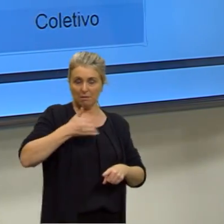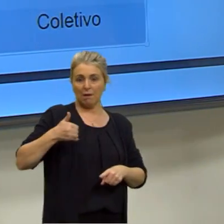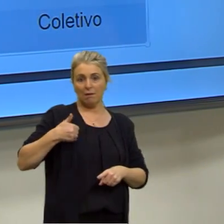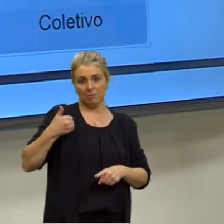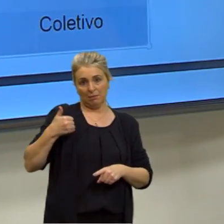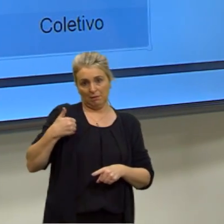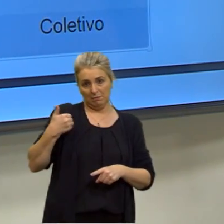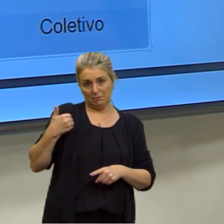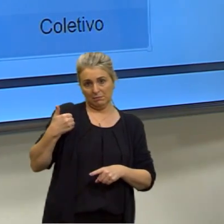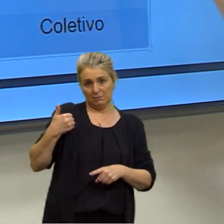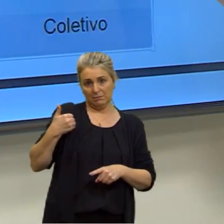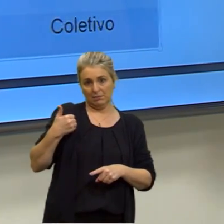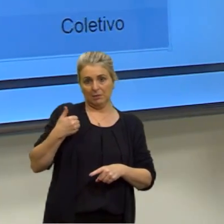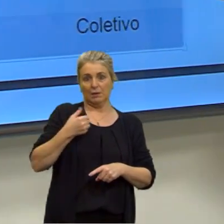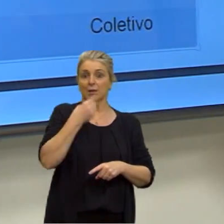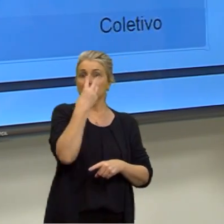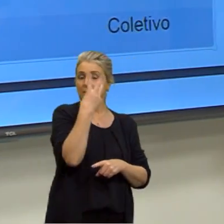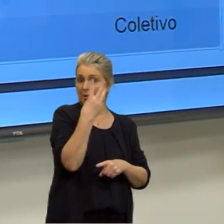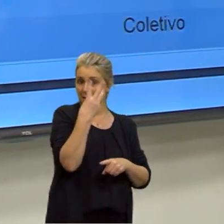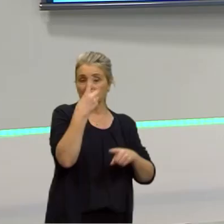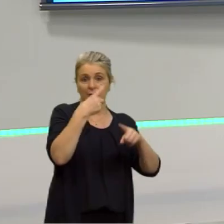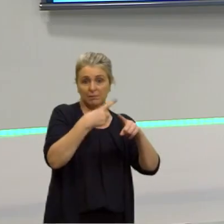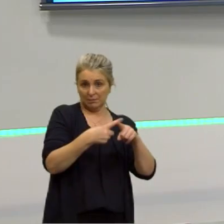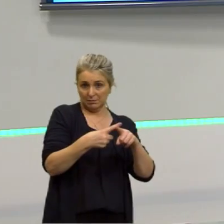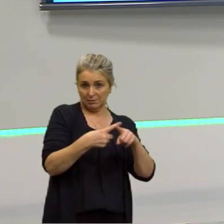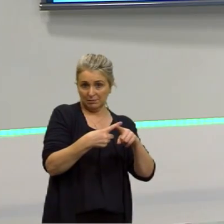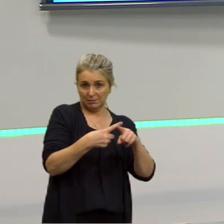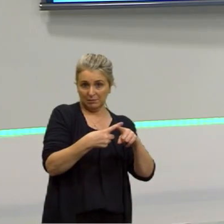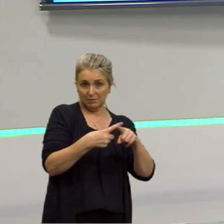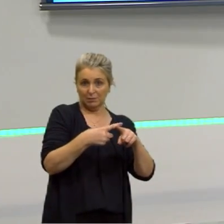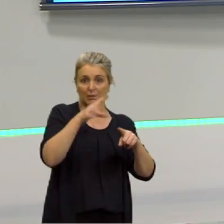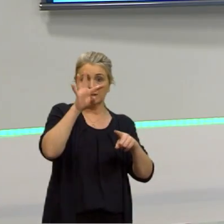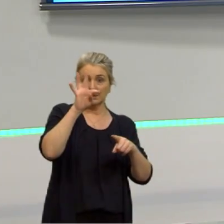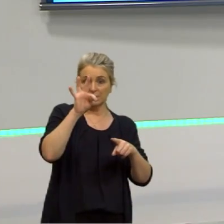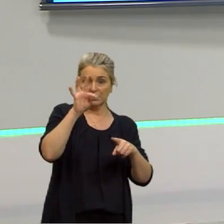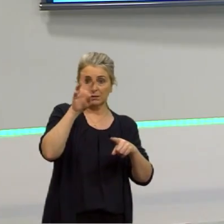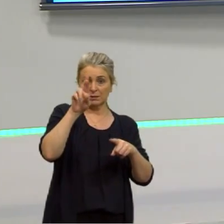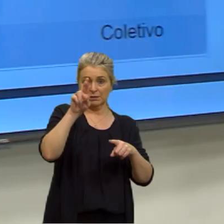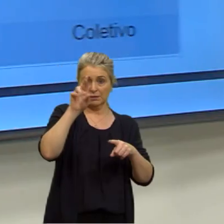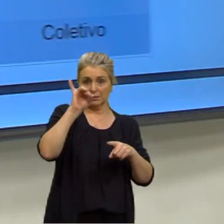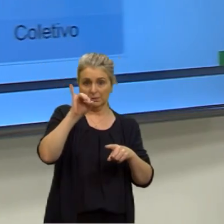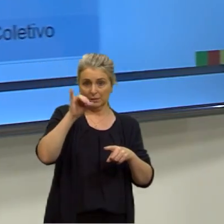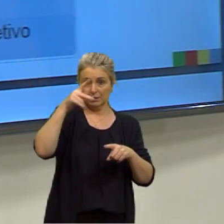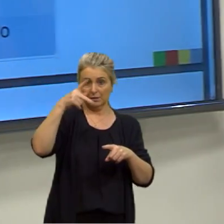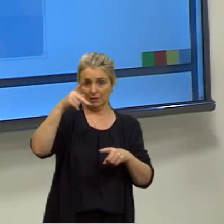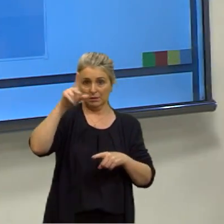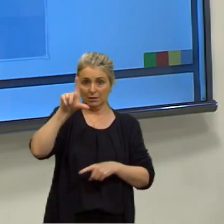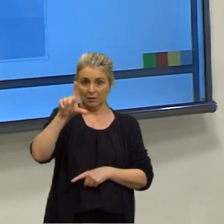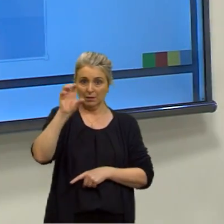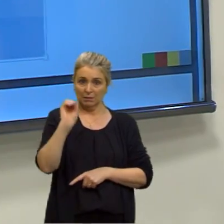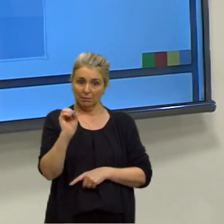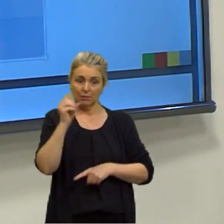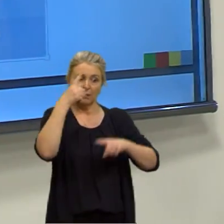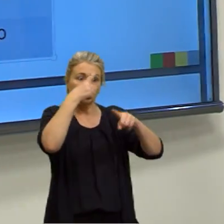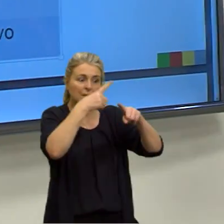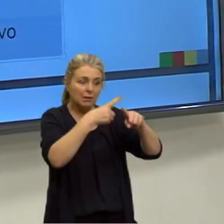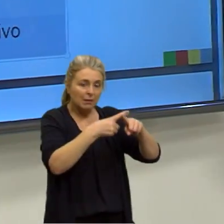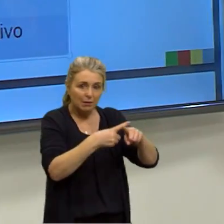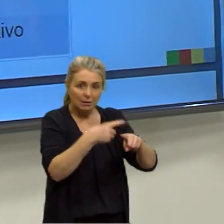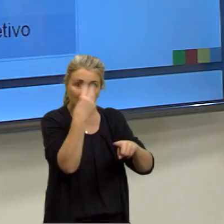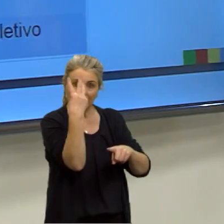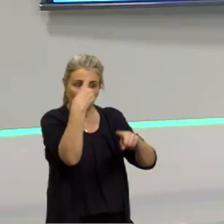vezes três é triplo essa palavra triplo vai indicar que são três vezes aquela